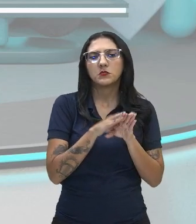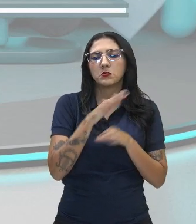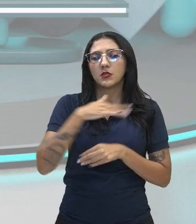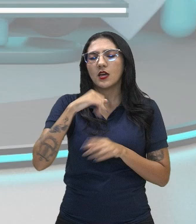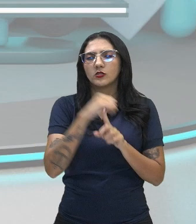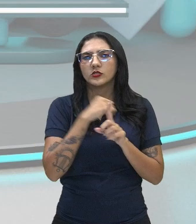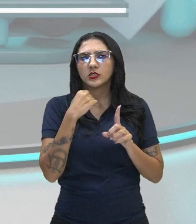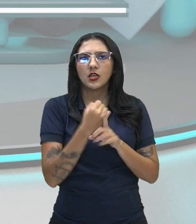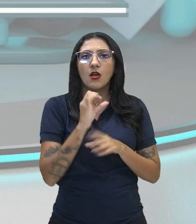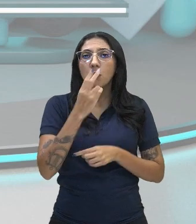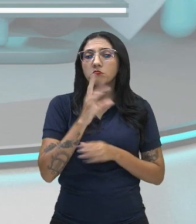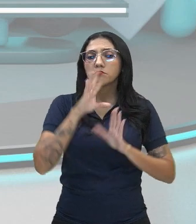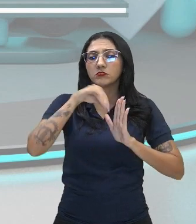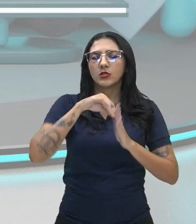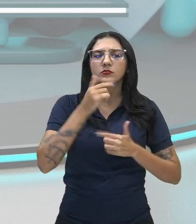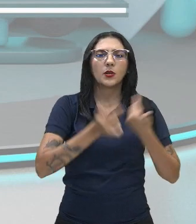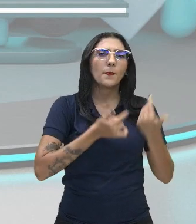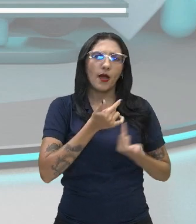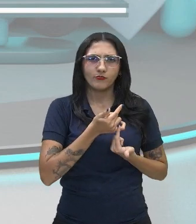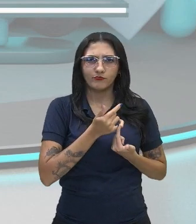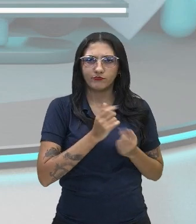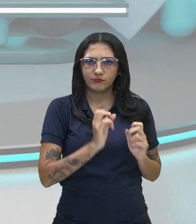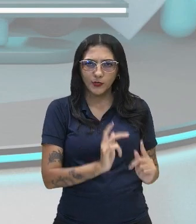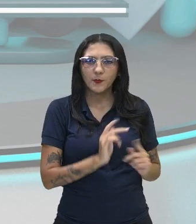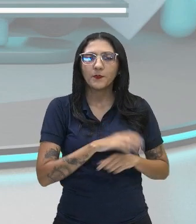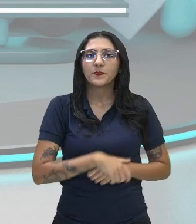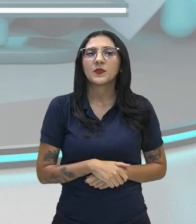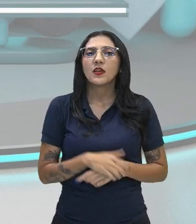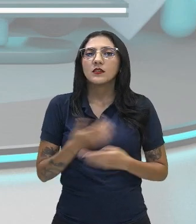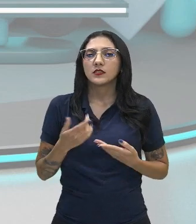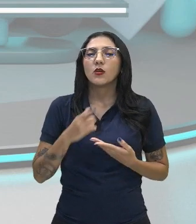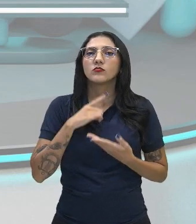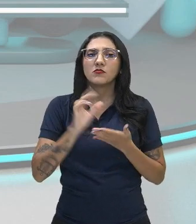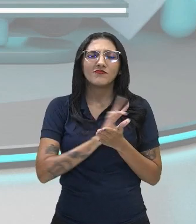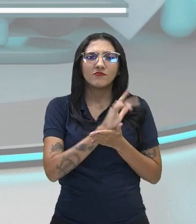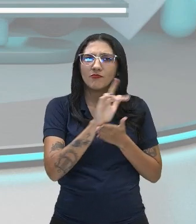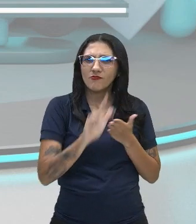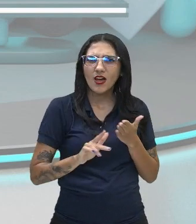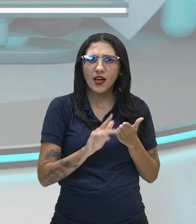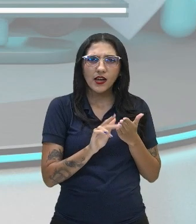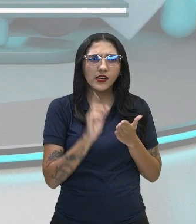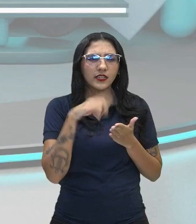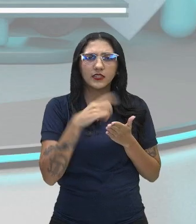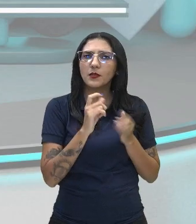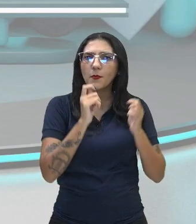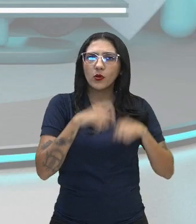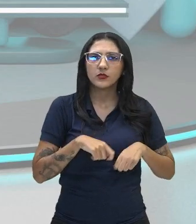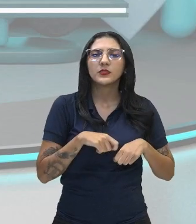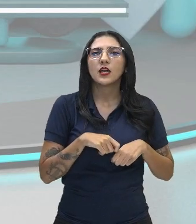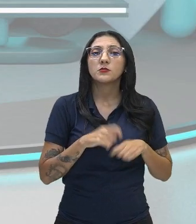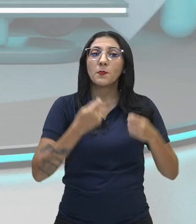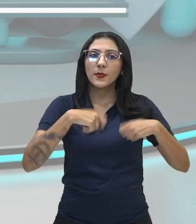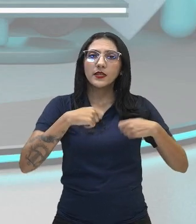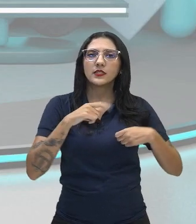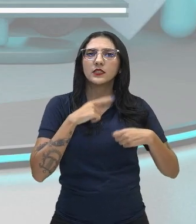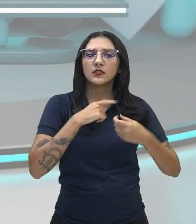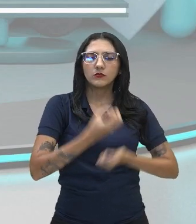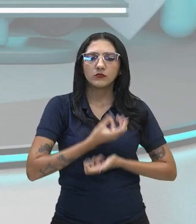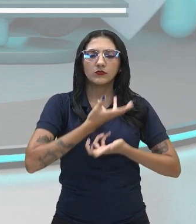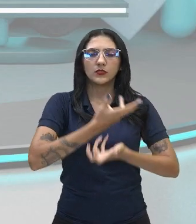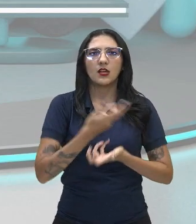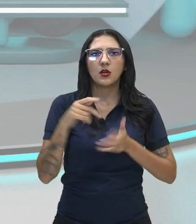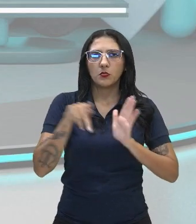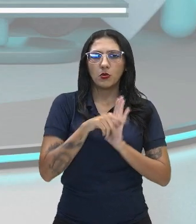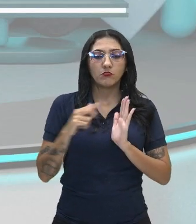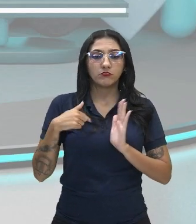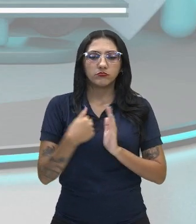no trabalho, enfim. Então, tantas quantas forem essas necessidades de expressão do ser